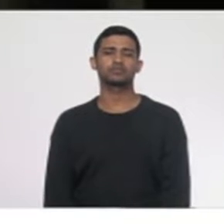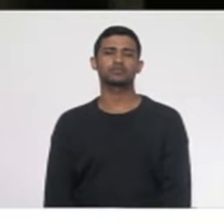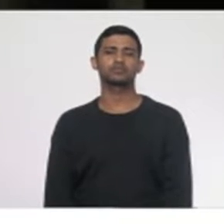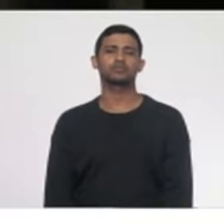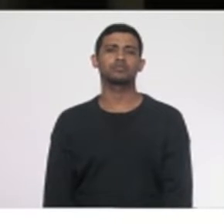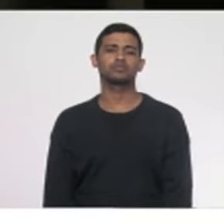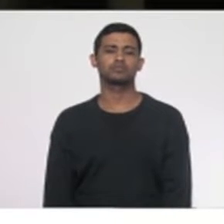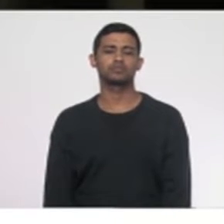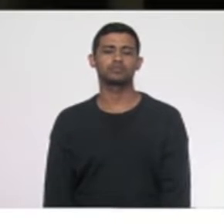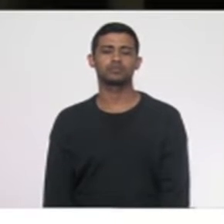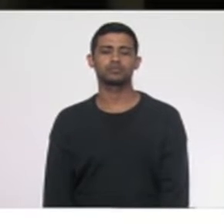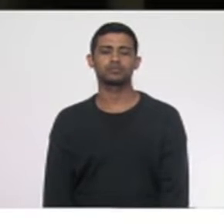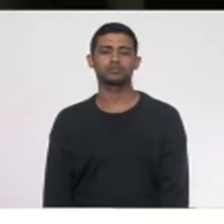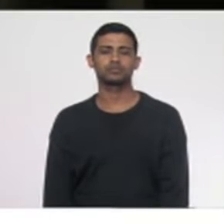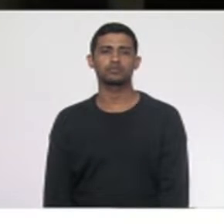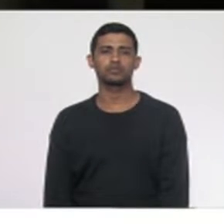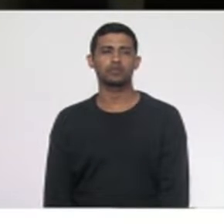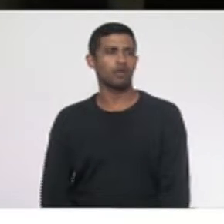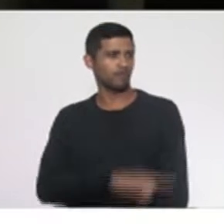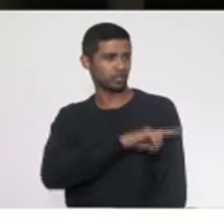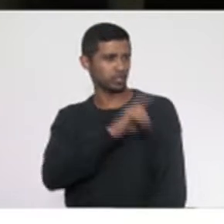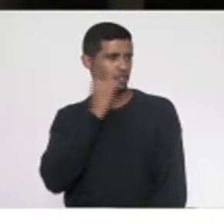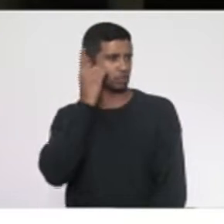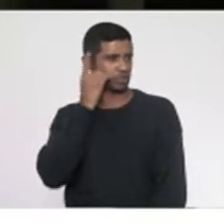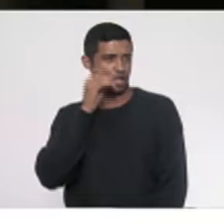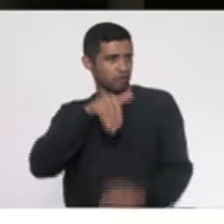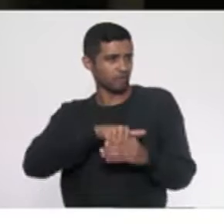Não tem voto para os outros deputados, não?